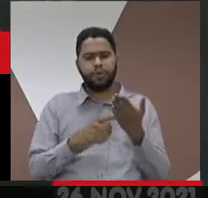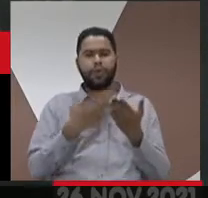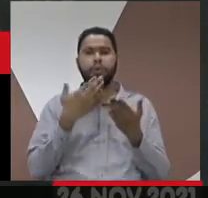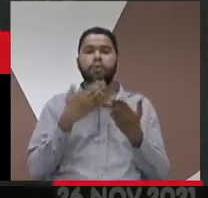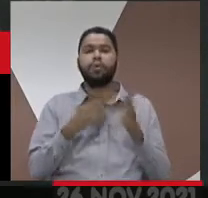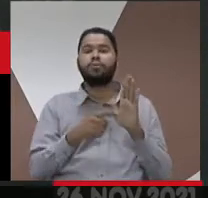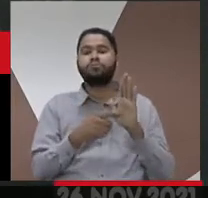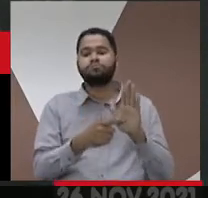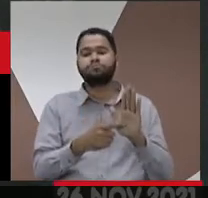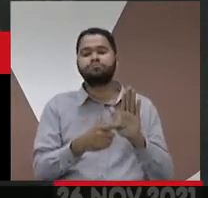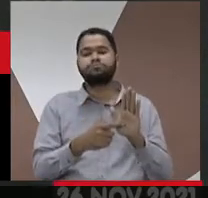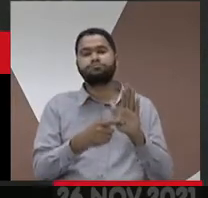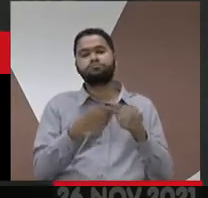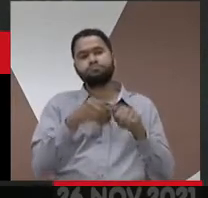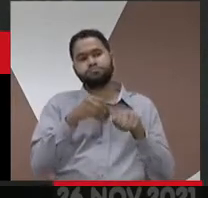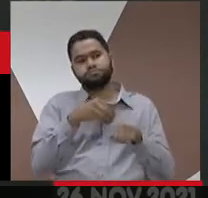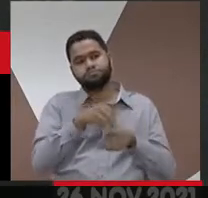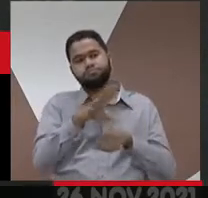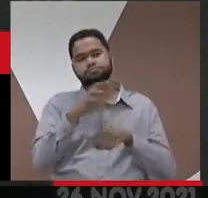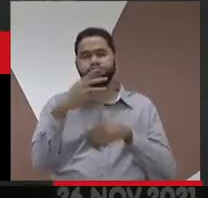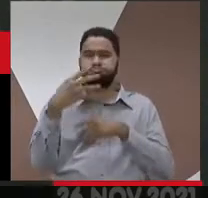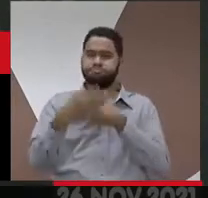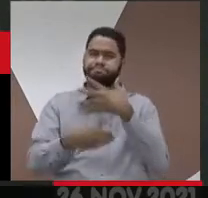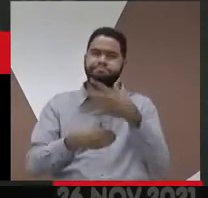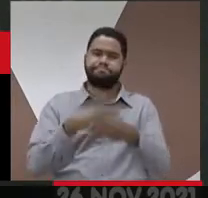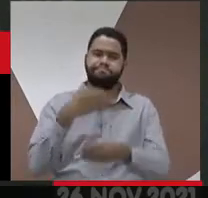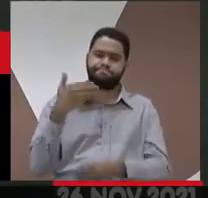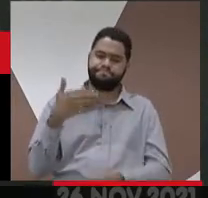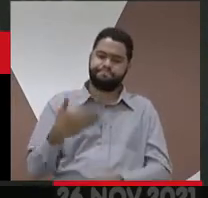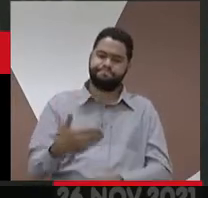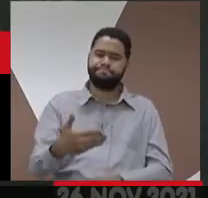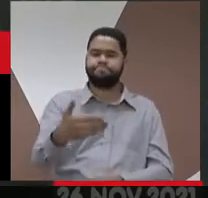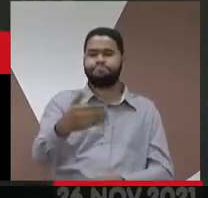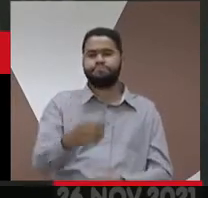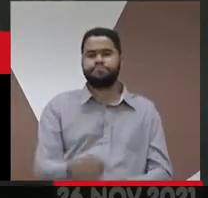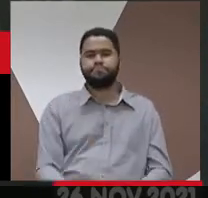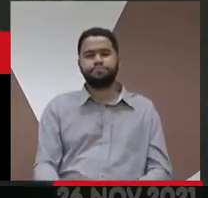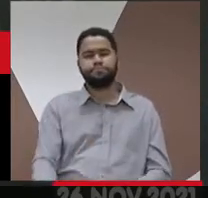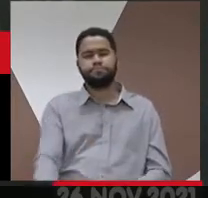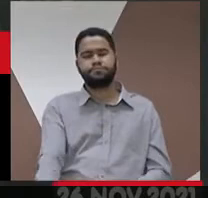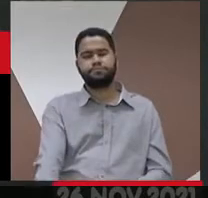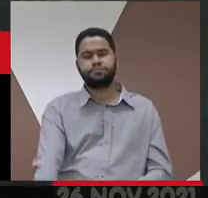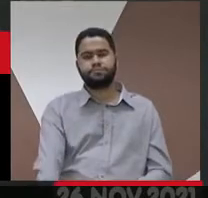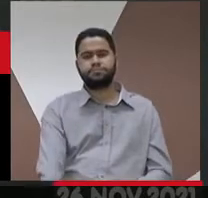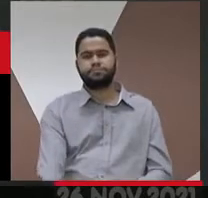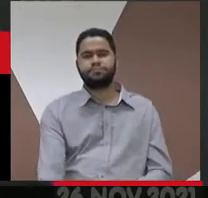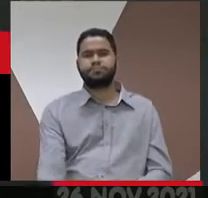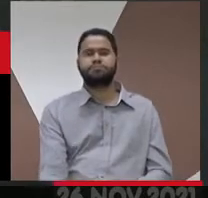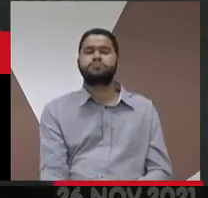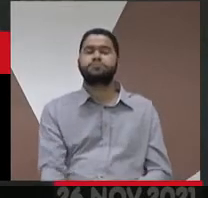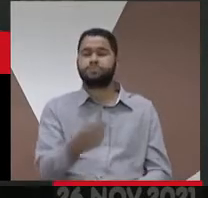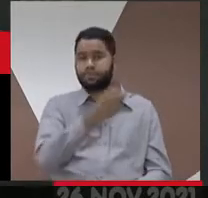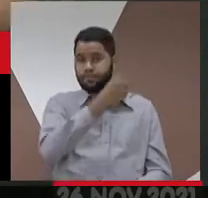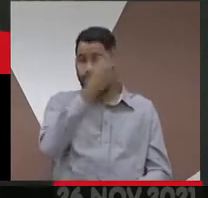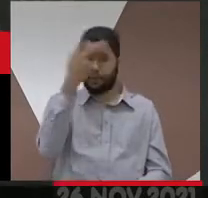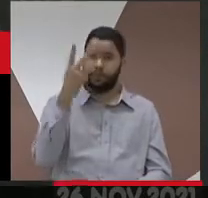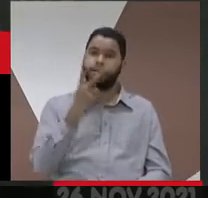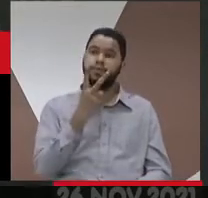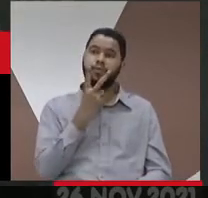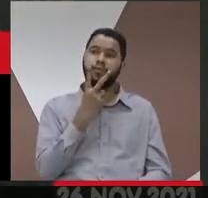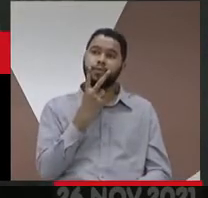legado que nós vamos deixar para as próximas gerações. Então, o prefeito Vittorio